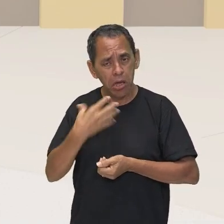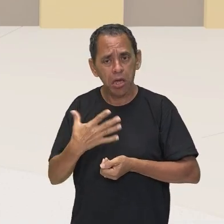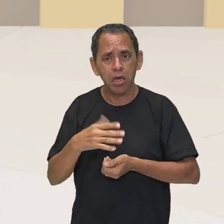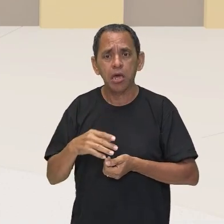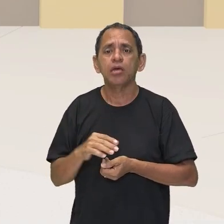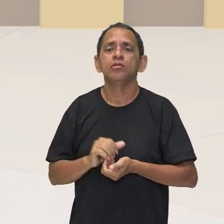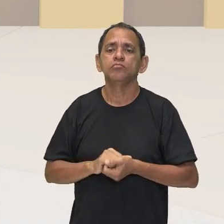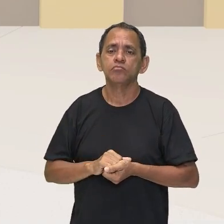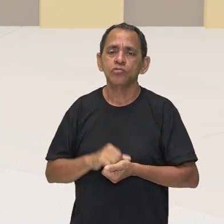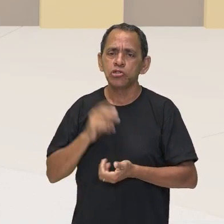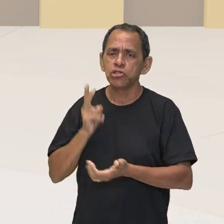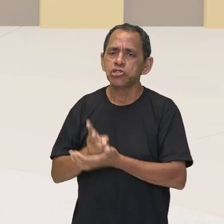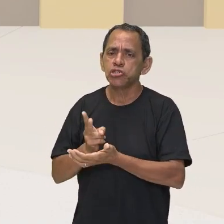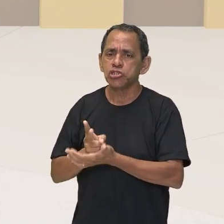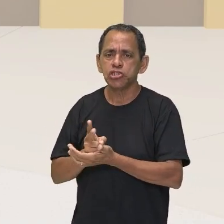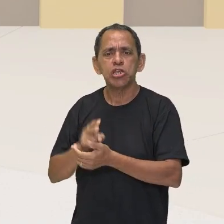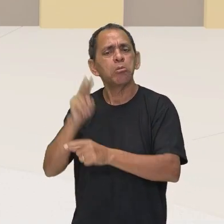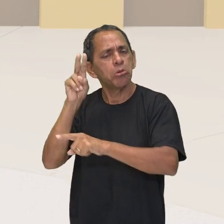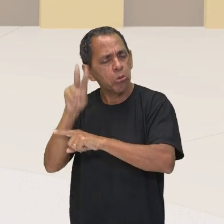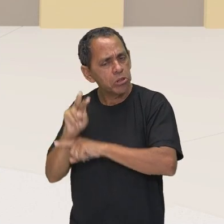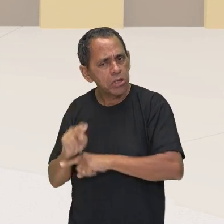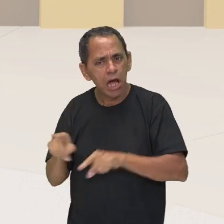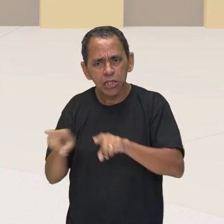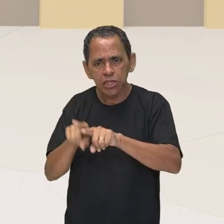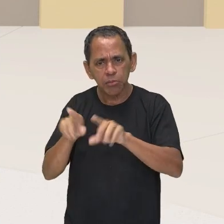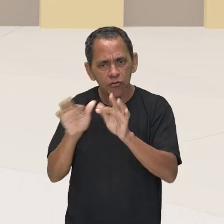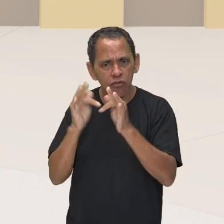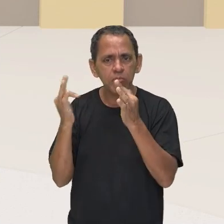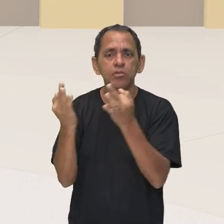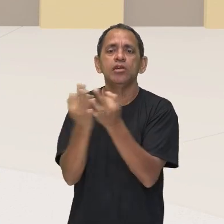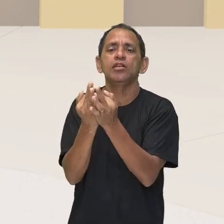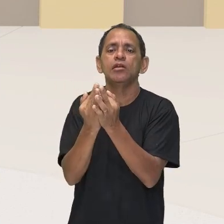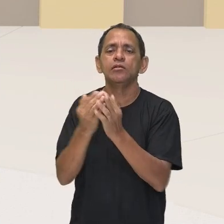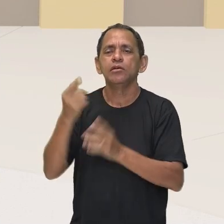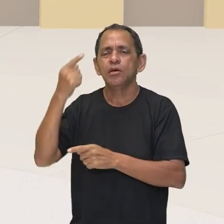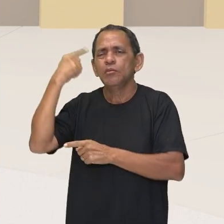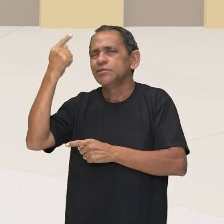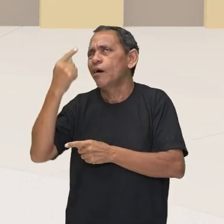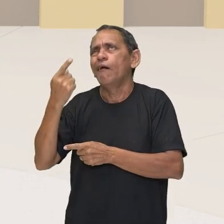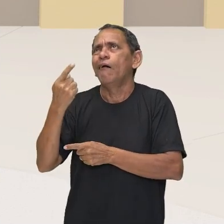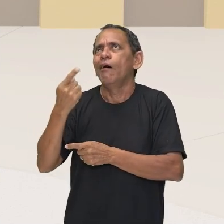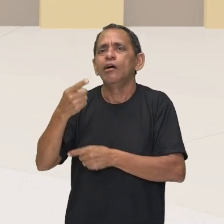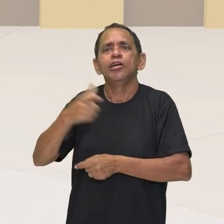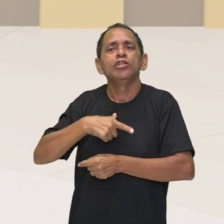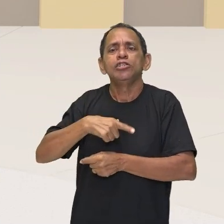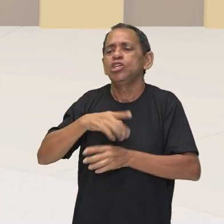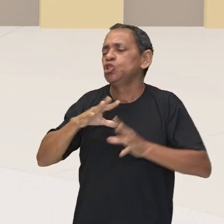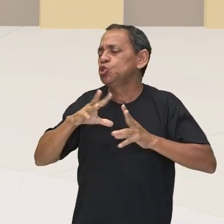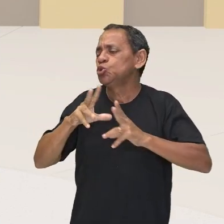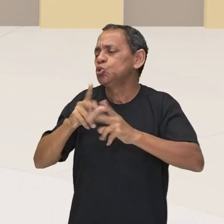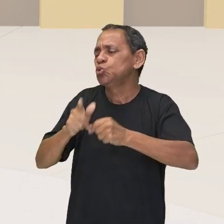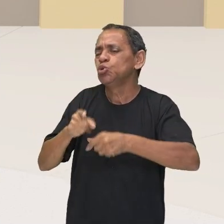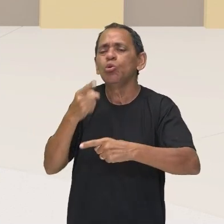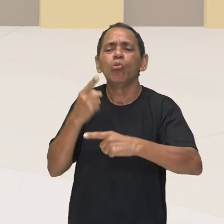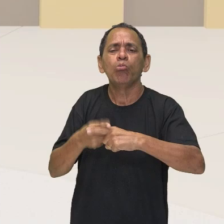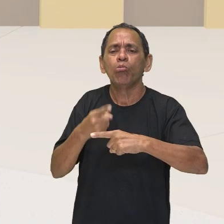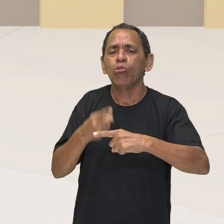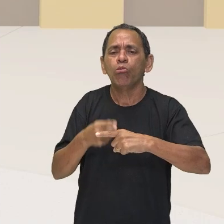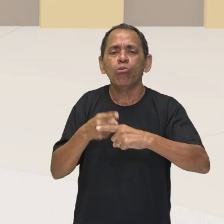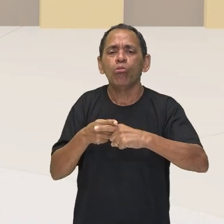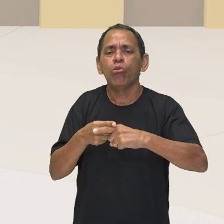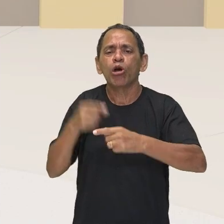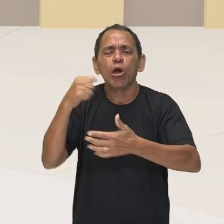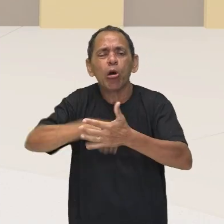bem tratado pela sua família. Então, ele podia pensar, eu já tenho tudo. Para que eu vou lutar, né? De